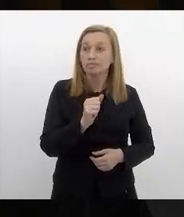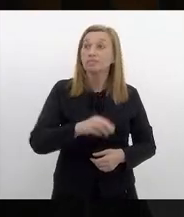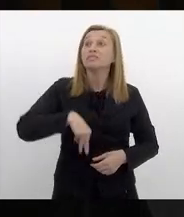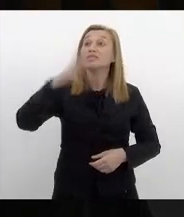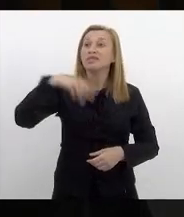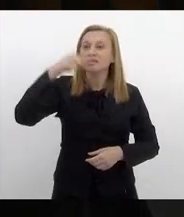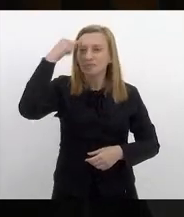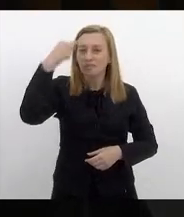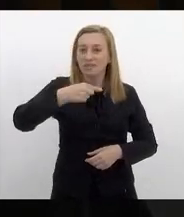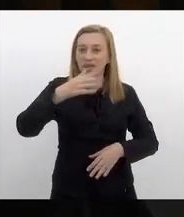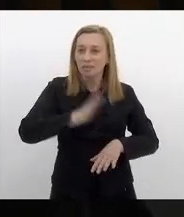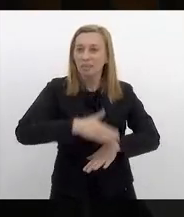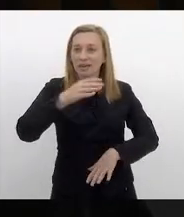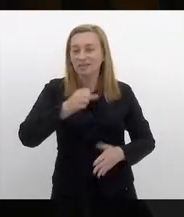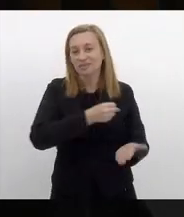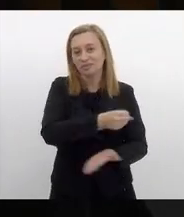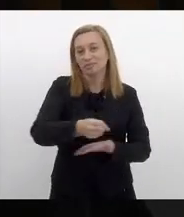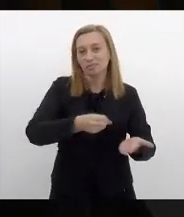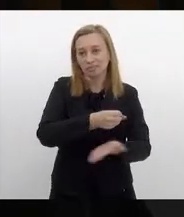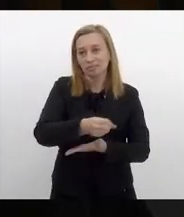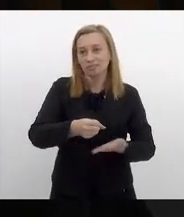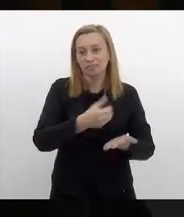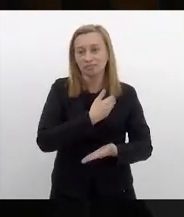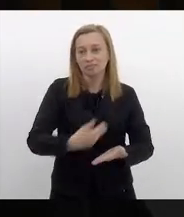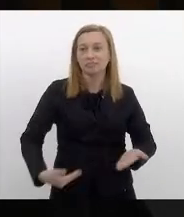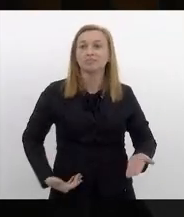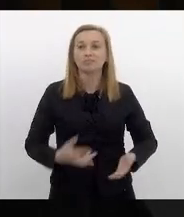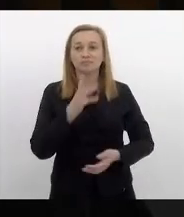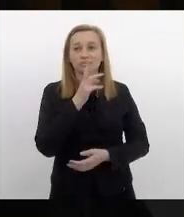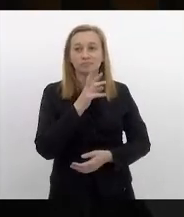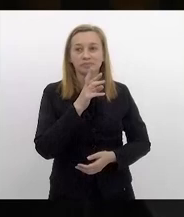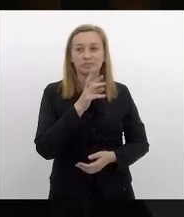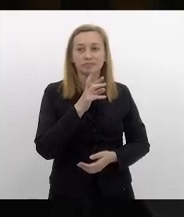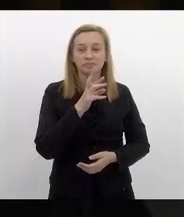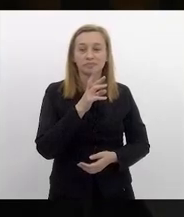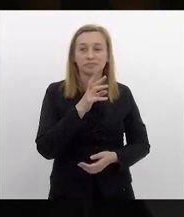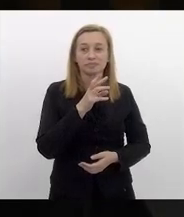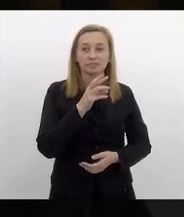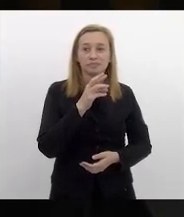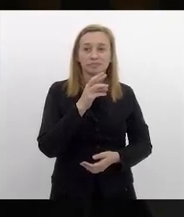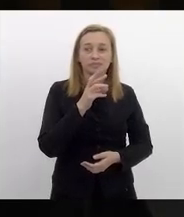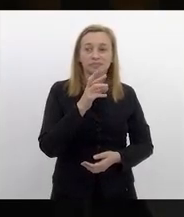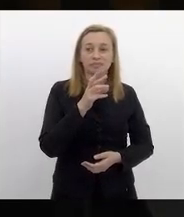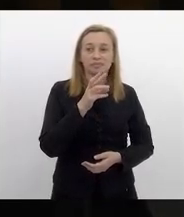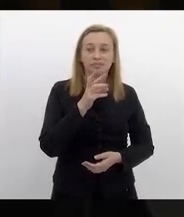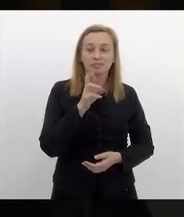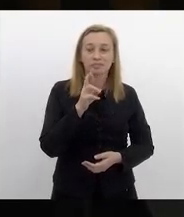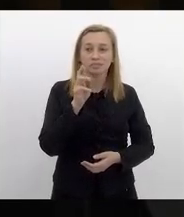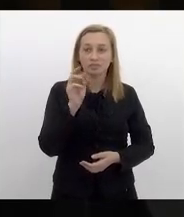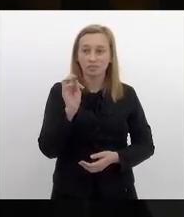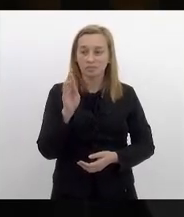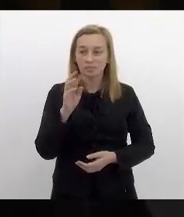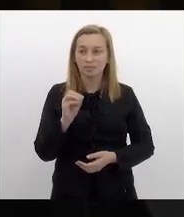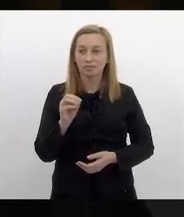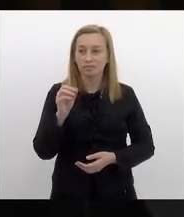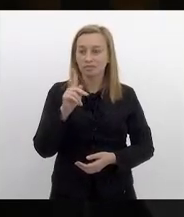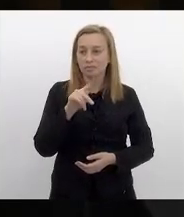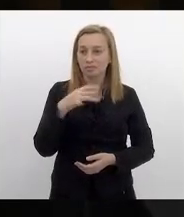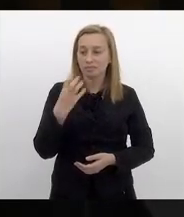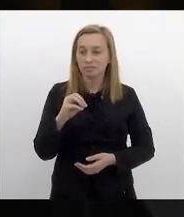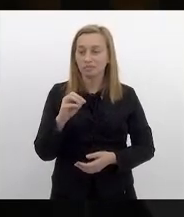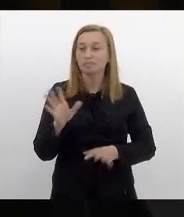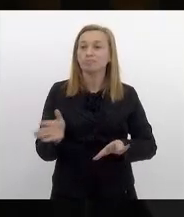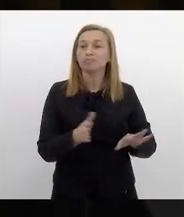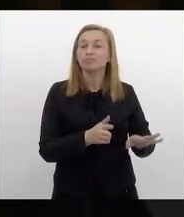manda mais na base do governo, é o deputado Rodrigo Pacheco. Chamar a atenção, deputado Rodrigo